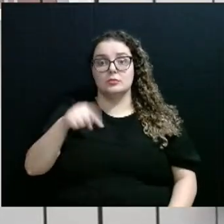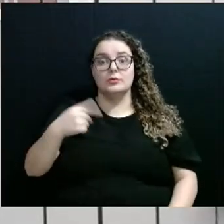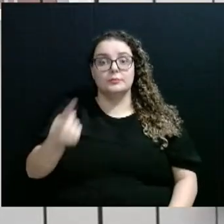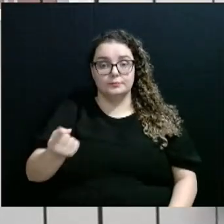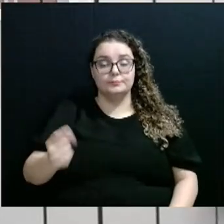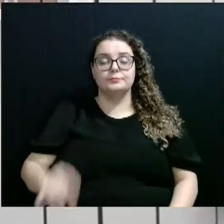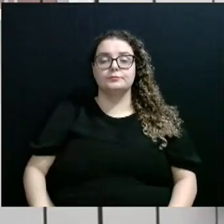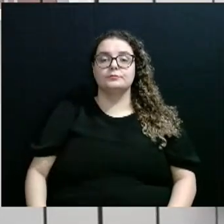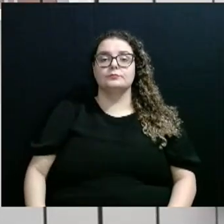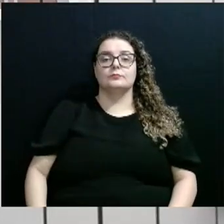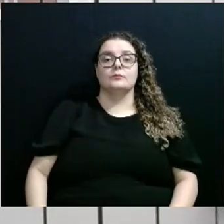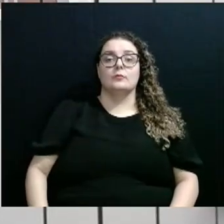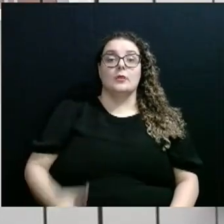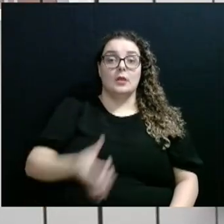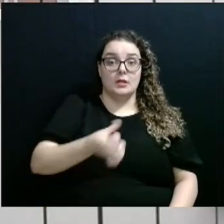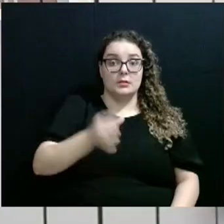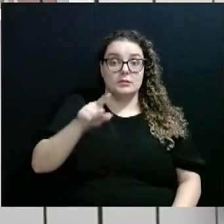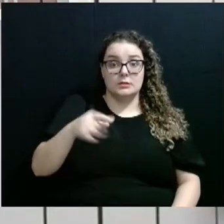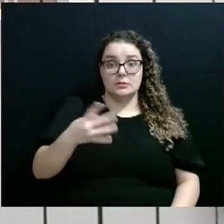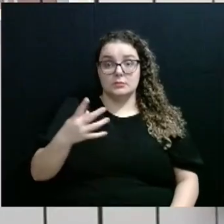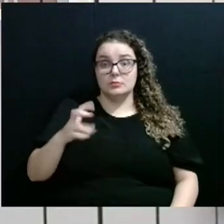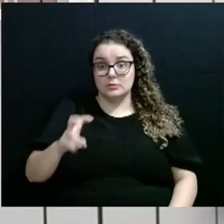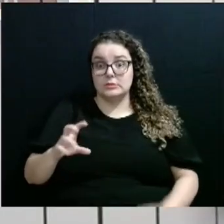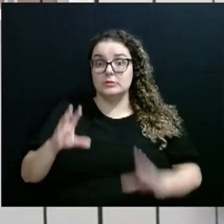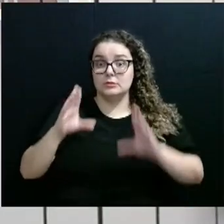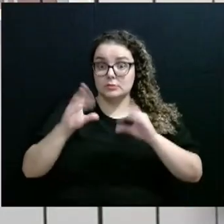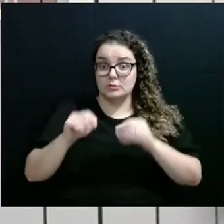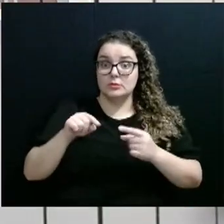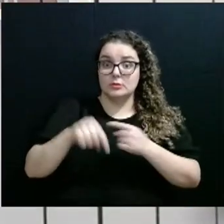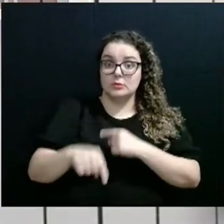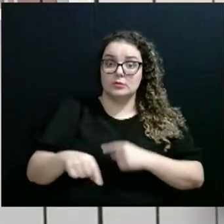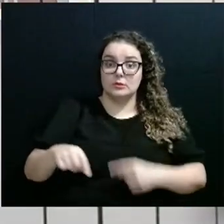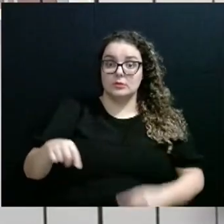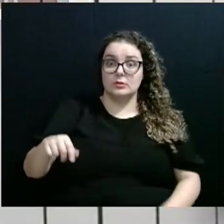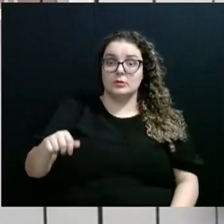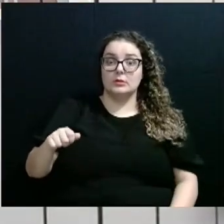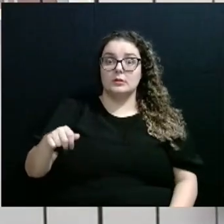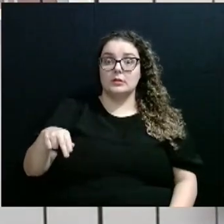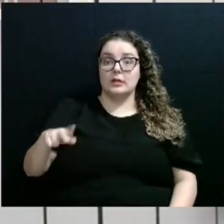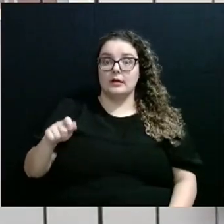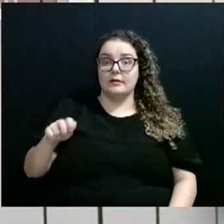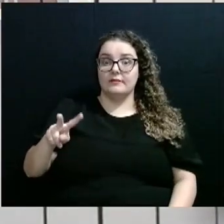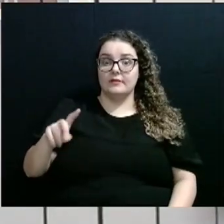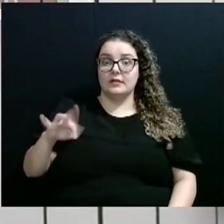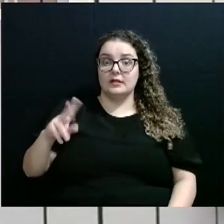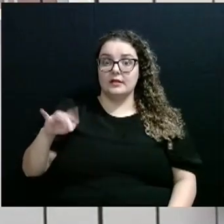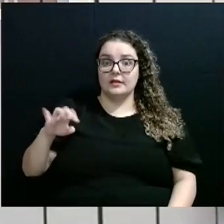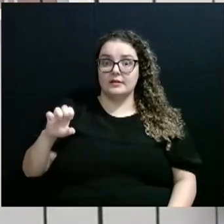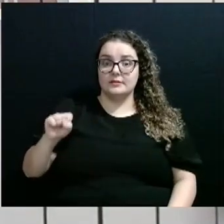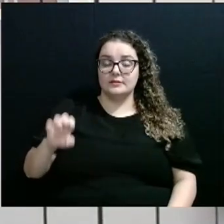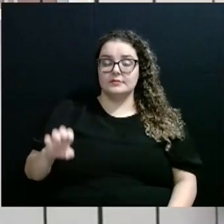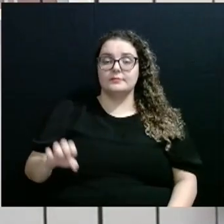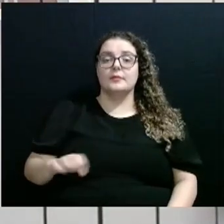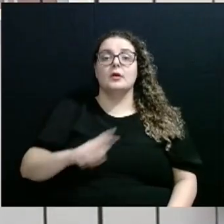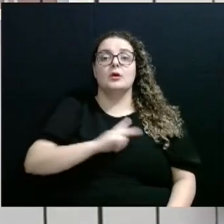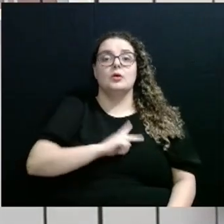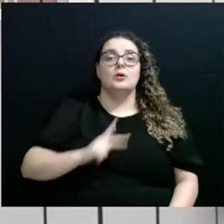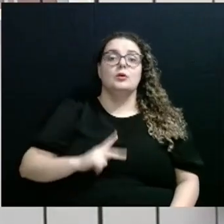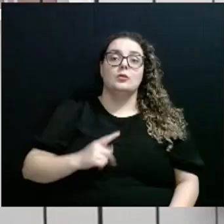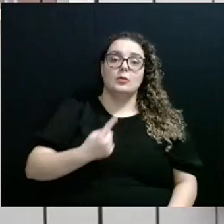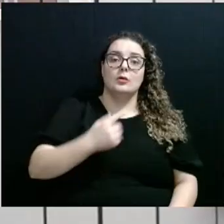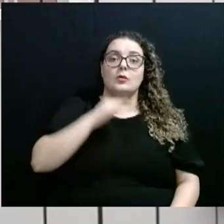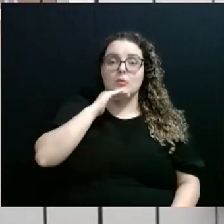às 6h45 da noite, contra o Naviraense. A Ponte Preta joga amanhã, 13h, então